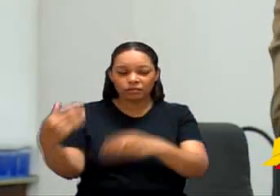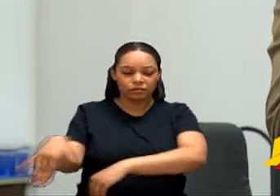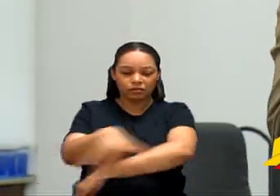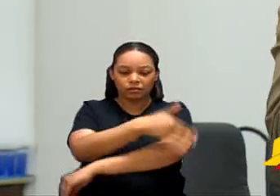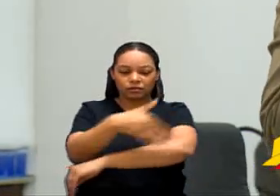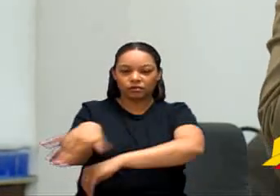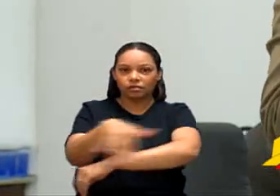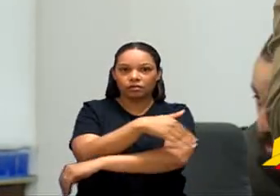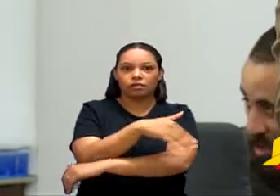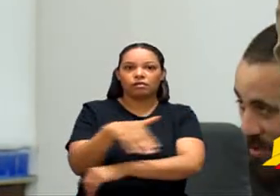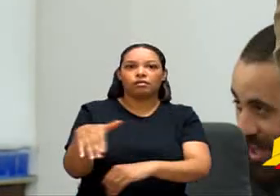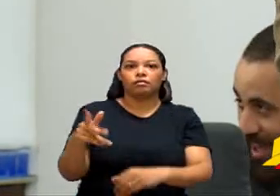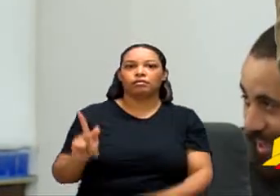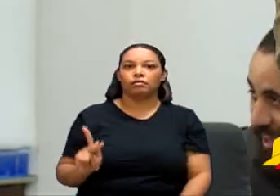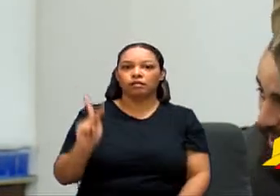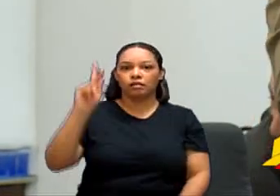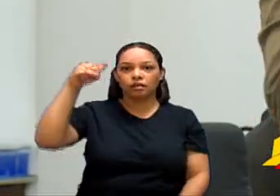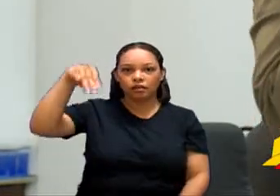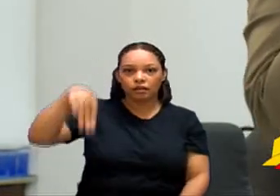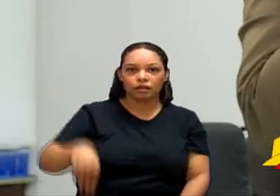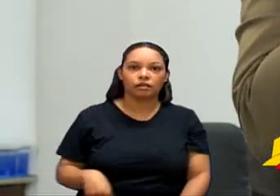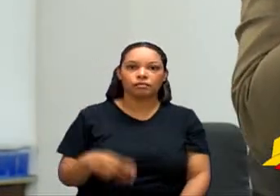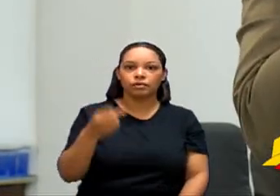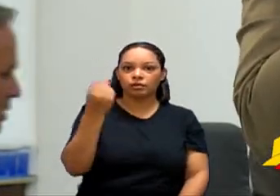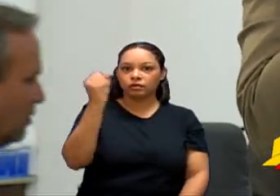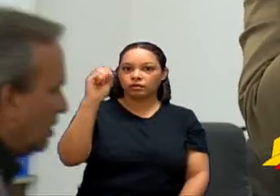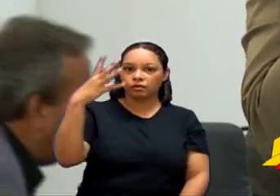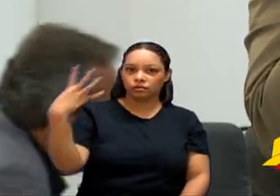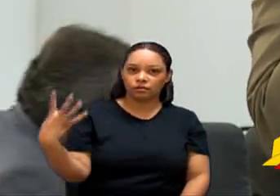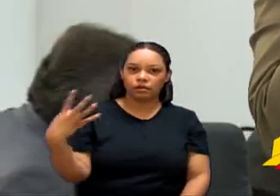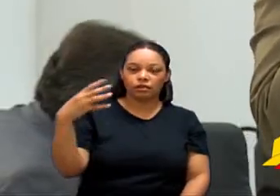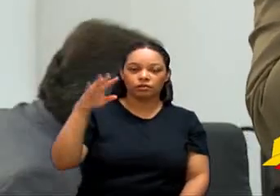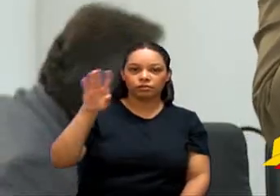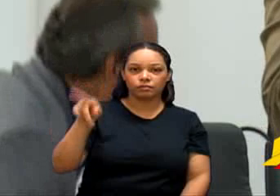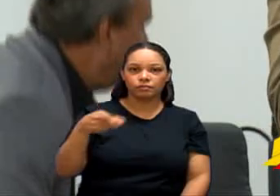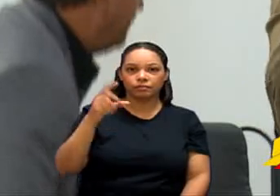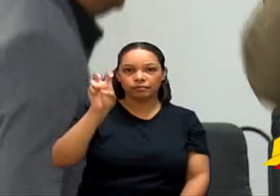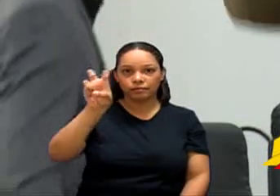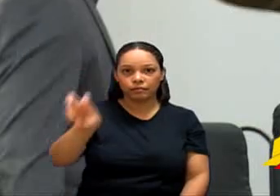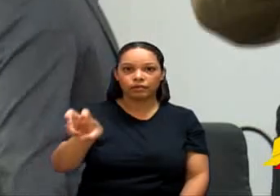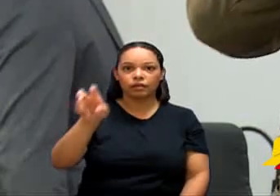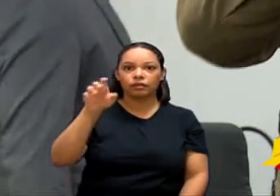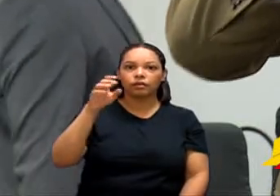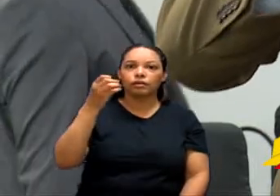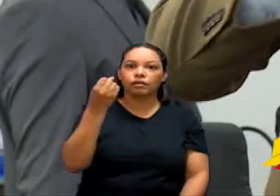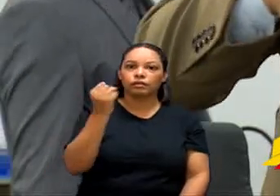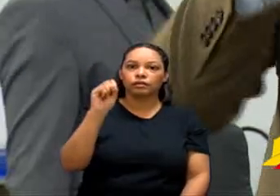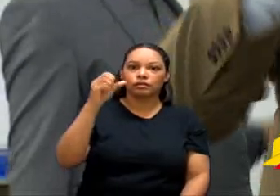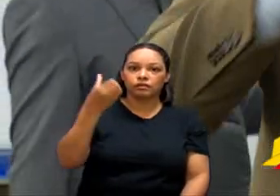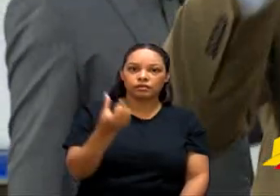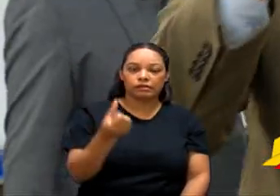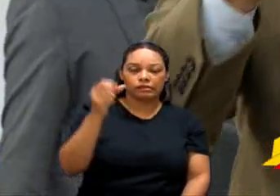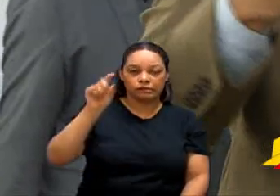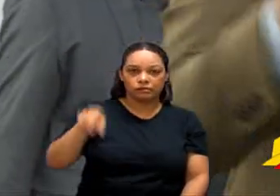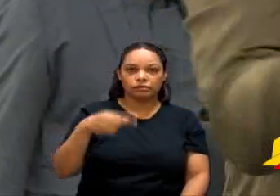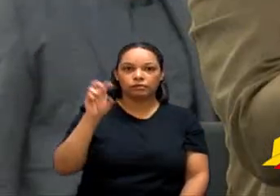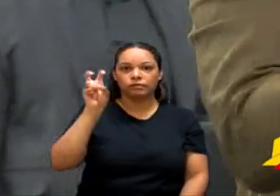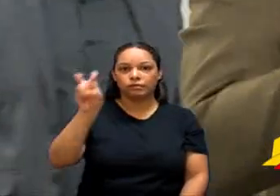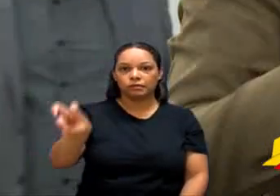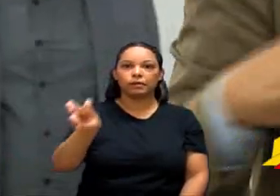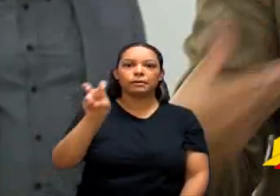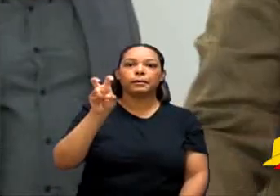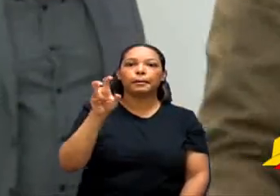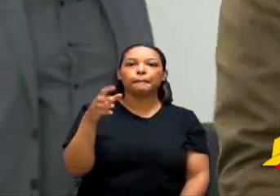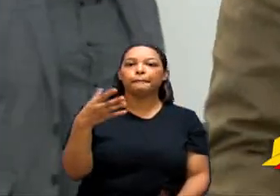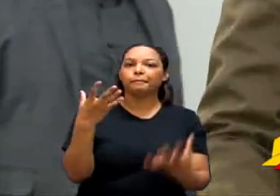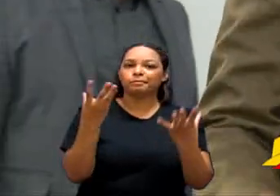86,5, quilômetro 84,5, e são situações que correm o risco, não só a colocação do abrigo, a mudança, mas também